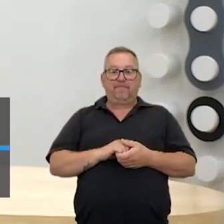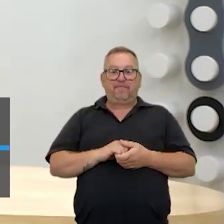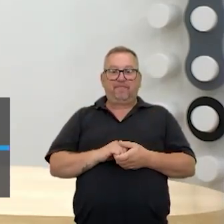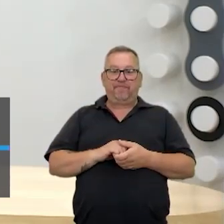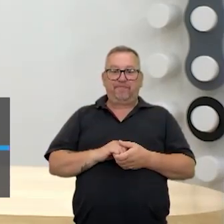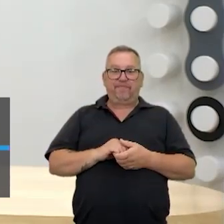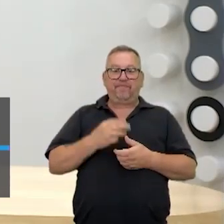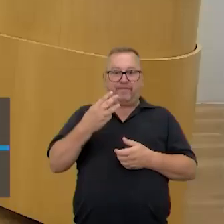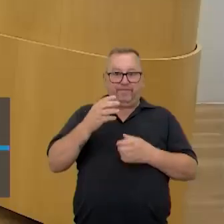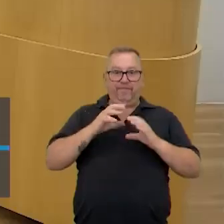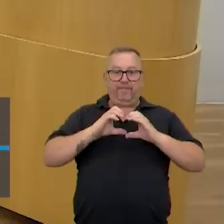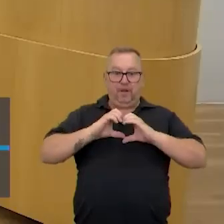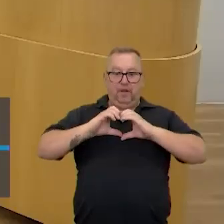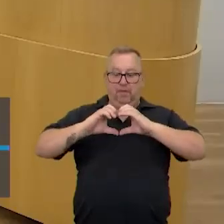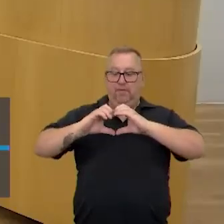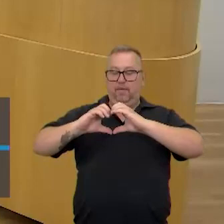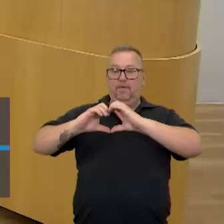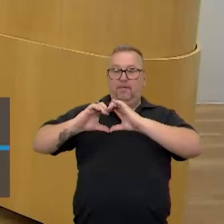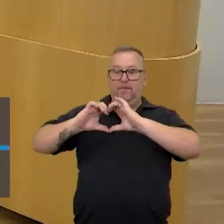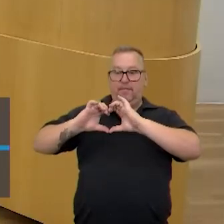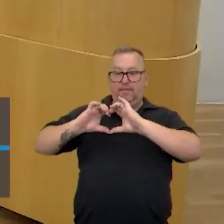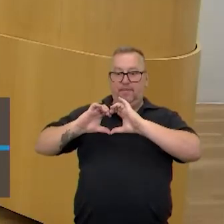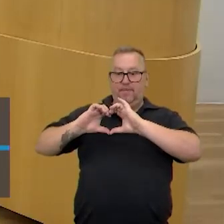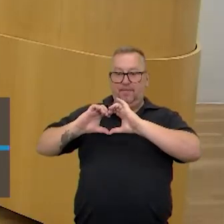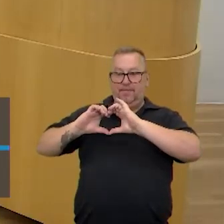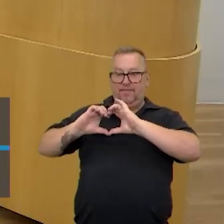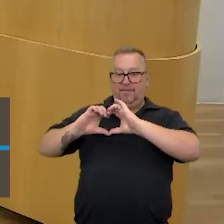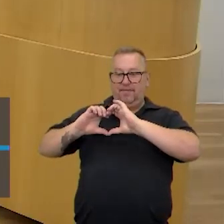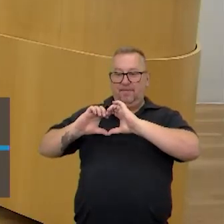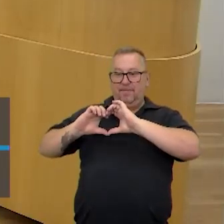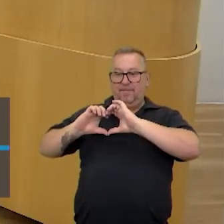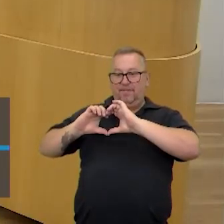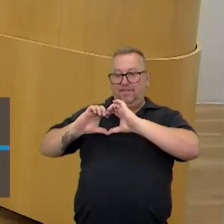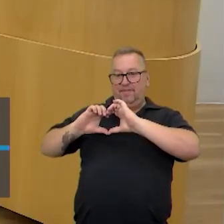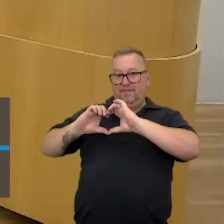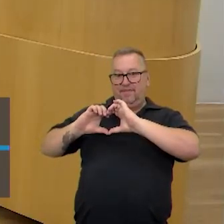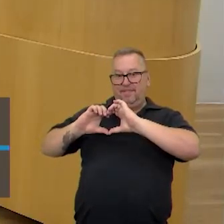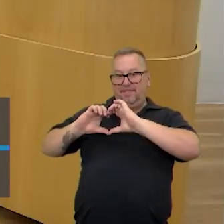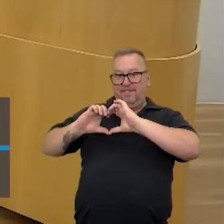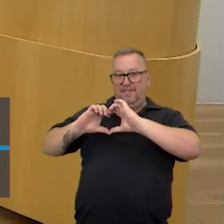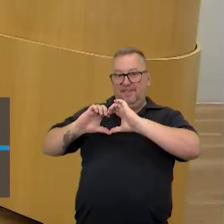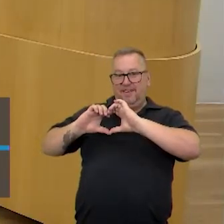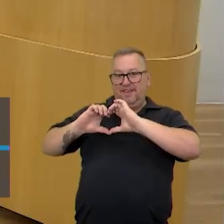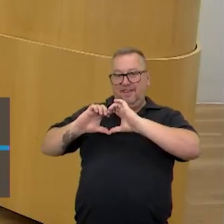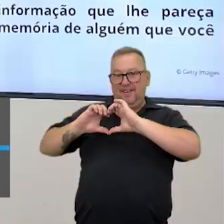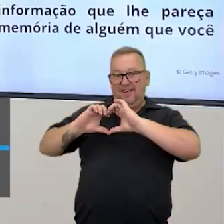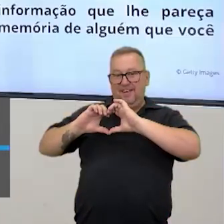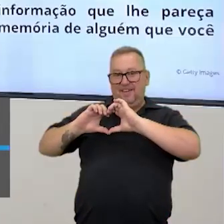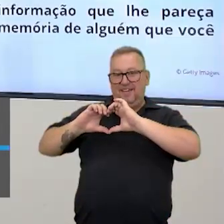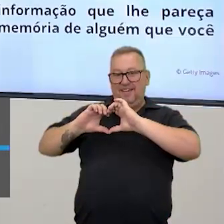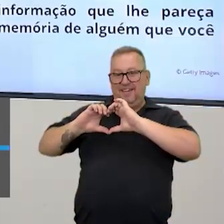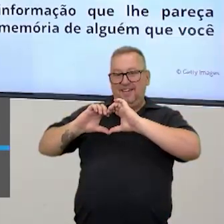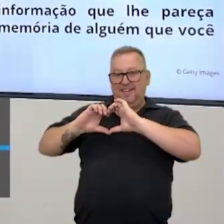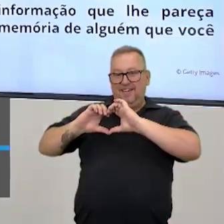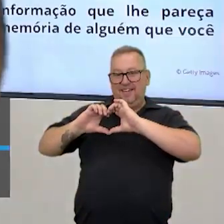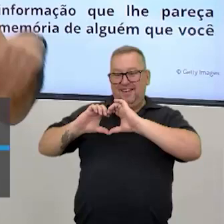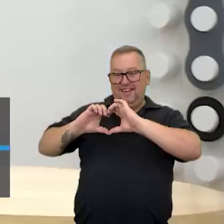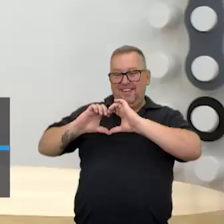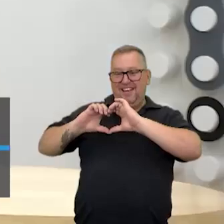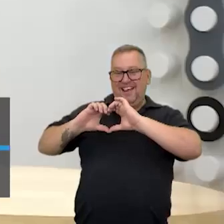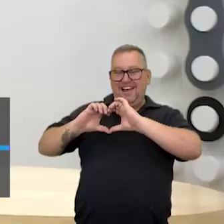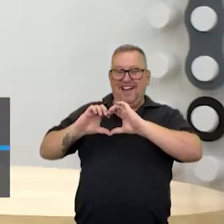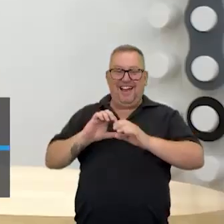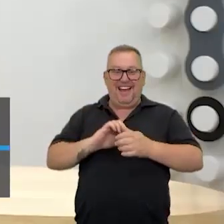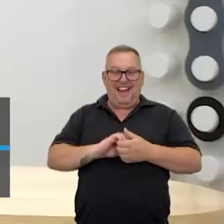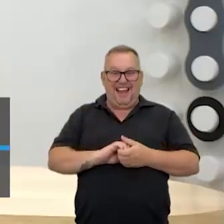3 coraçãozinhos. Vamos dar um coraçãozinho pra ele. Coraçãozinho. O meu não vai nem ser com mãozinha, vai ser assim. Ai, pronto. Que lindo. Vai ser gigante. E depois fala que o meu é